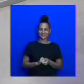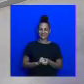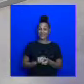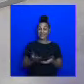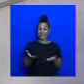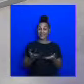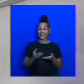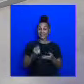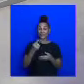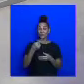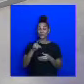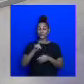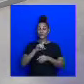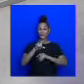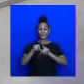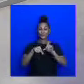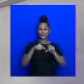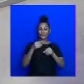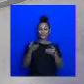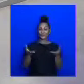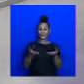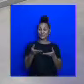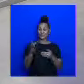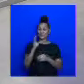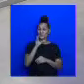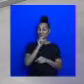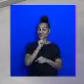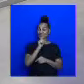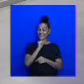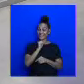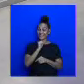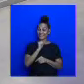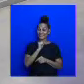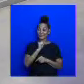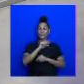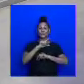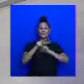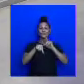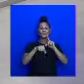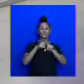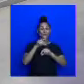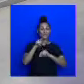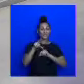Agora passaremos ao último sorteio deste sábado, a modalidade